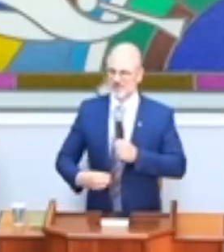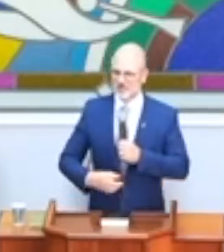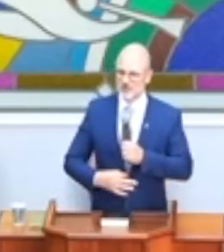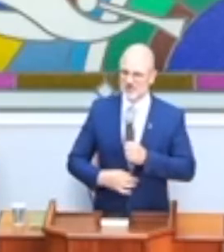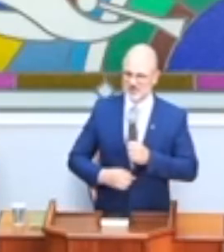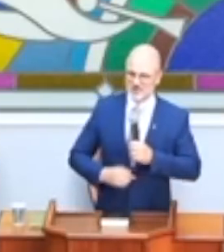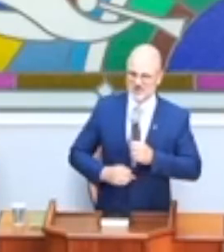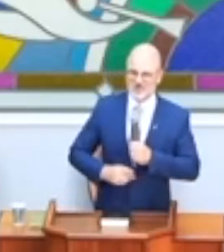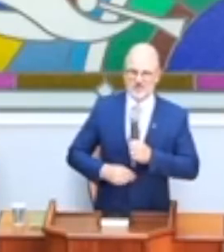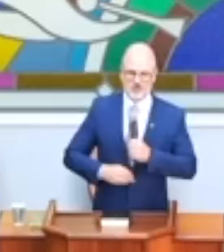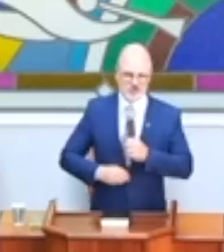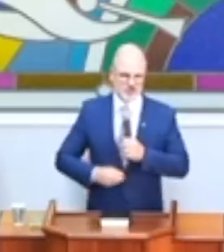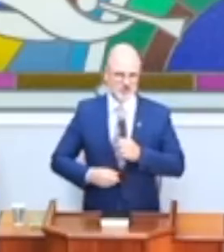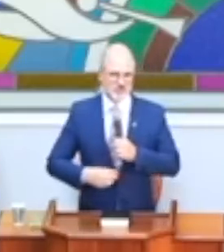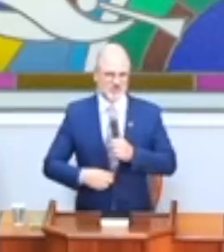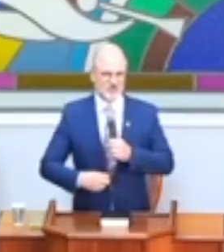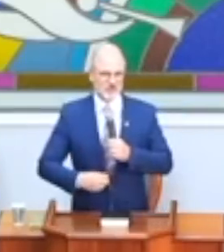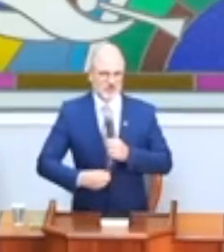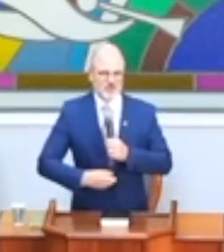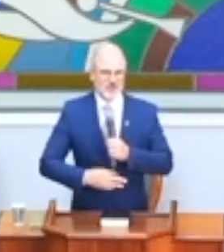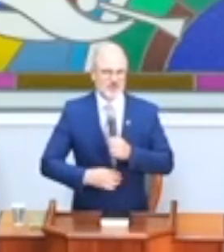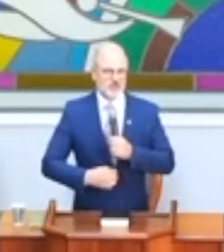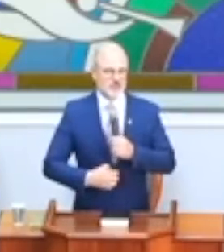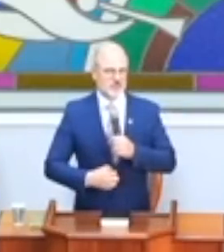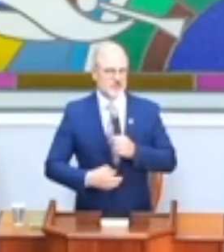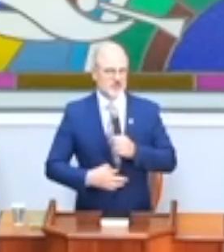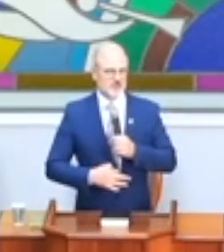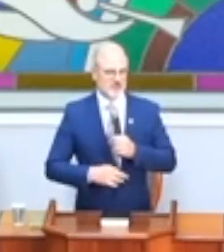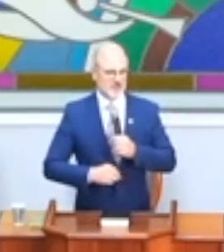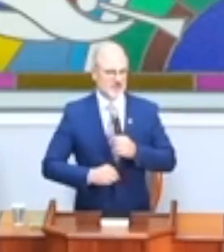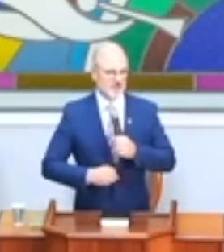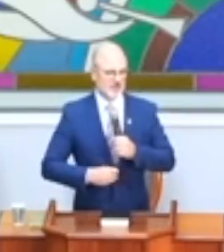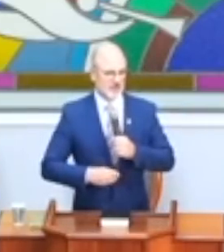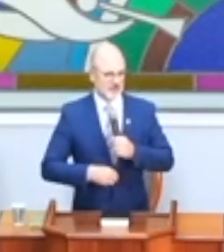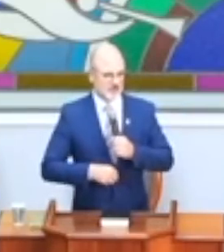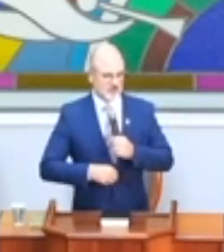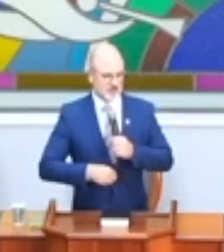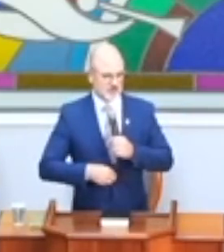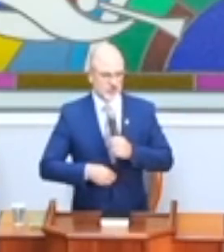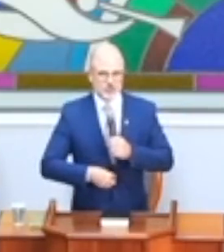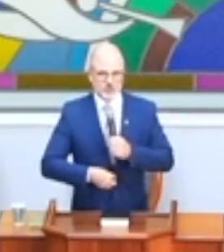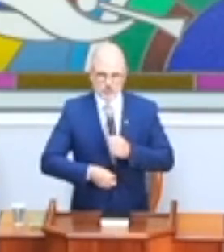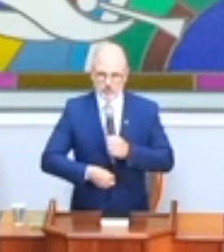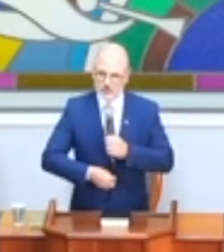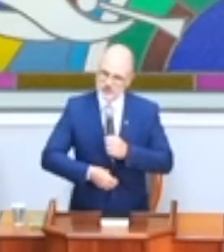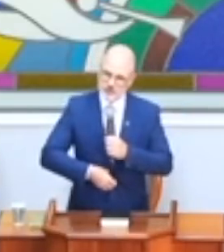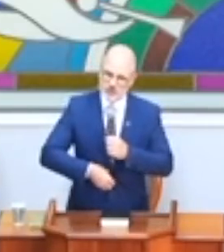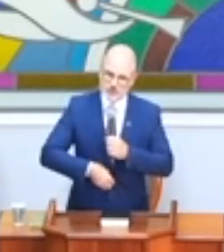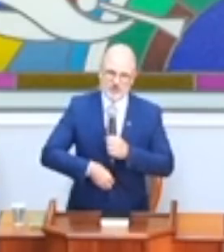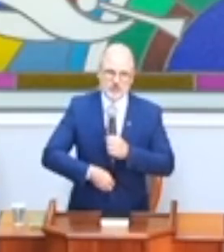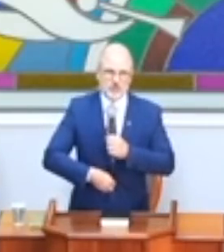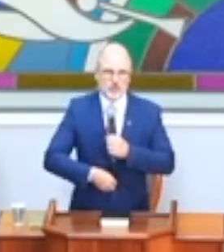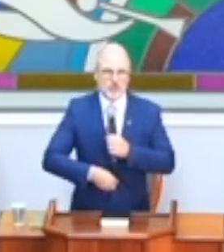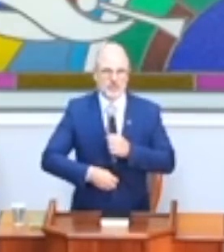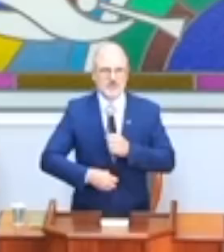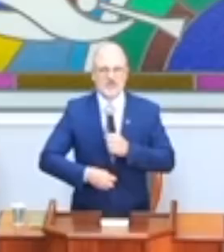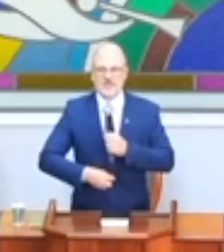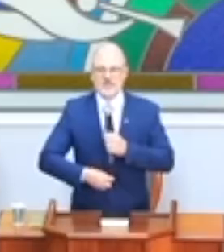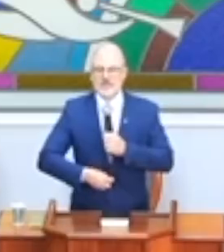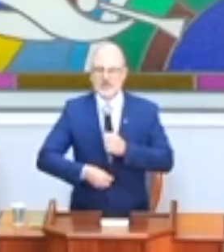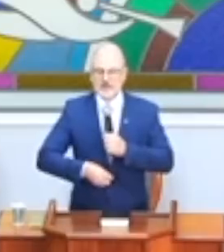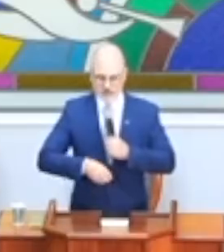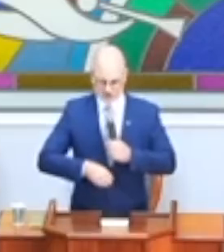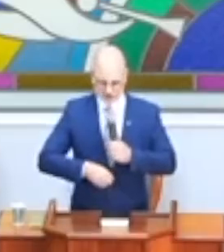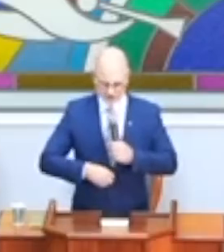aqui nós estamos fazendo, né, nos impusemos esse desafio de fazer esses 8 estudos, eu dividi o Apocalipse em 8 blocos,